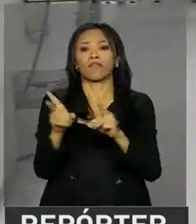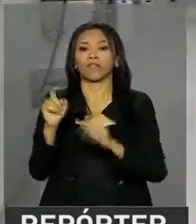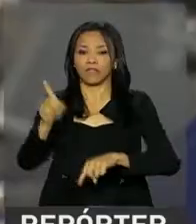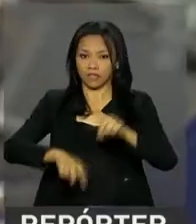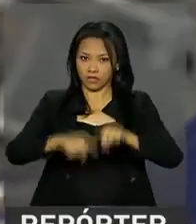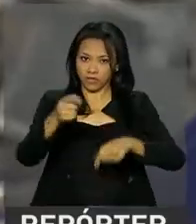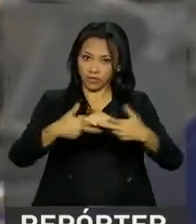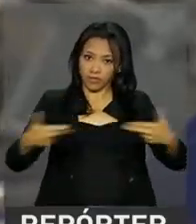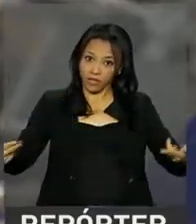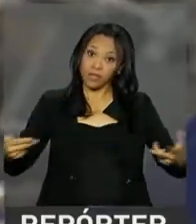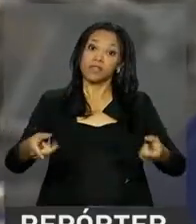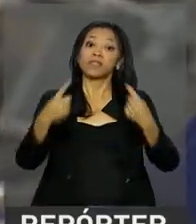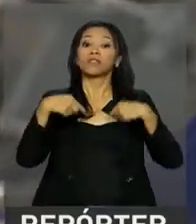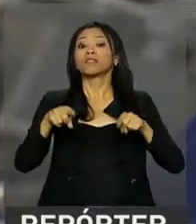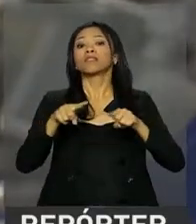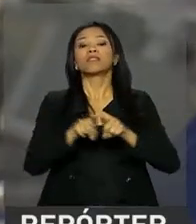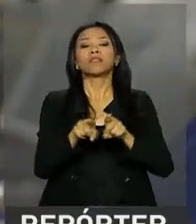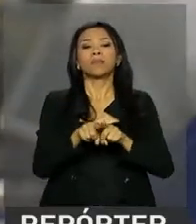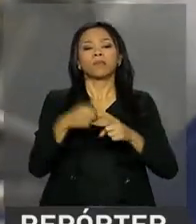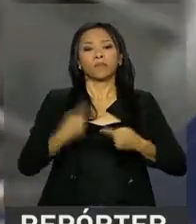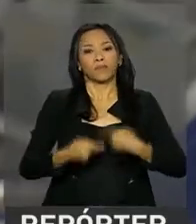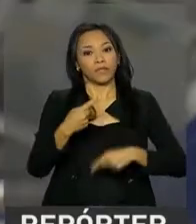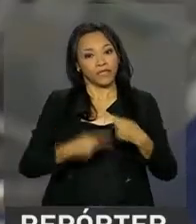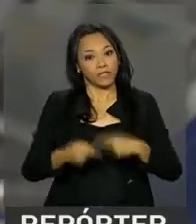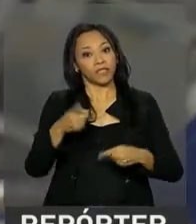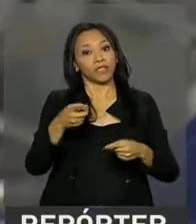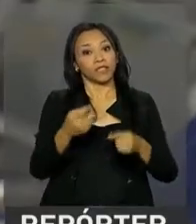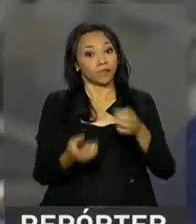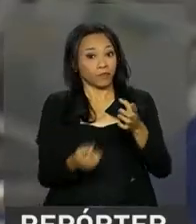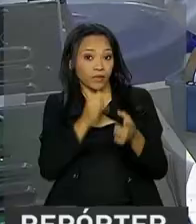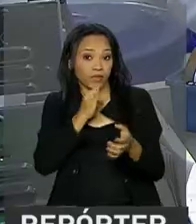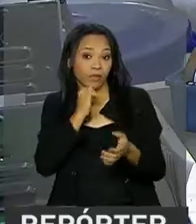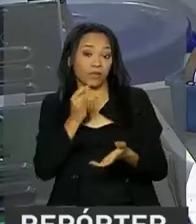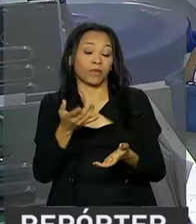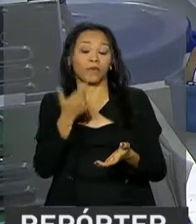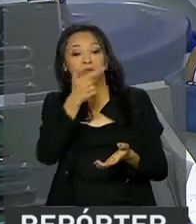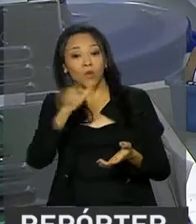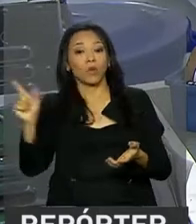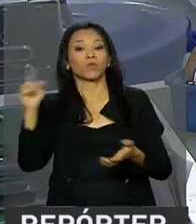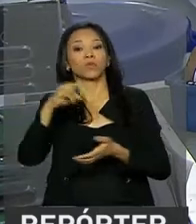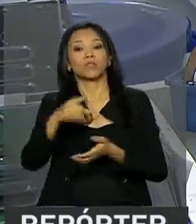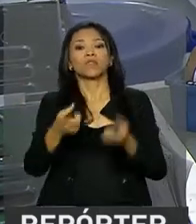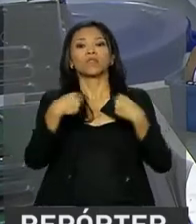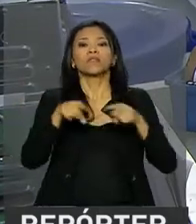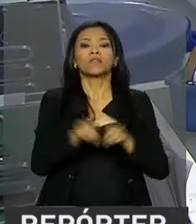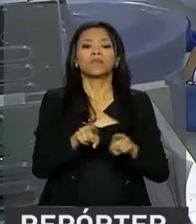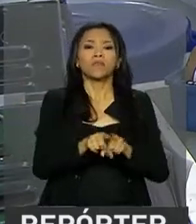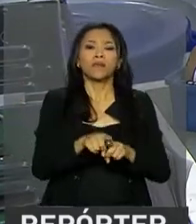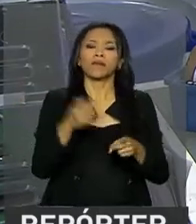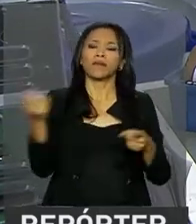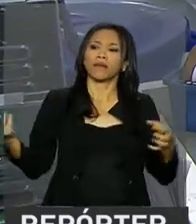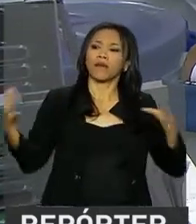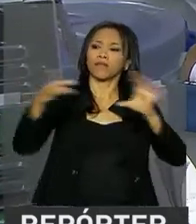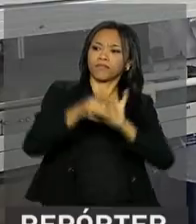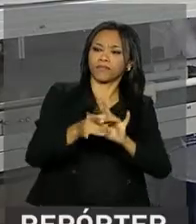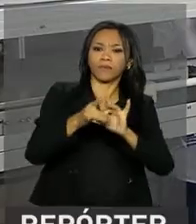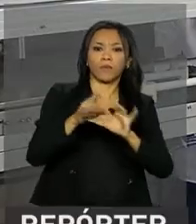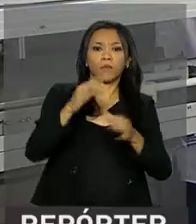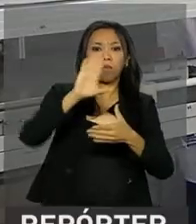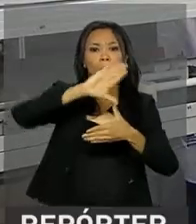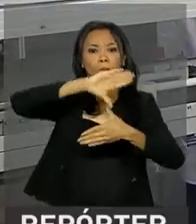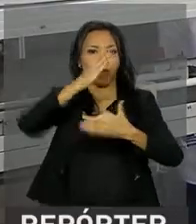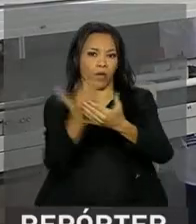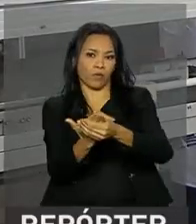serviços e políticas públicas como a criação do simples internacional e de acordos bilaterais com países do mercosul que